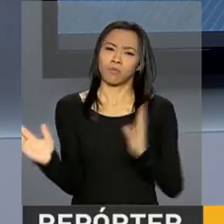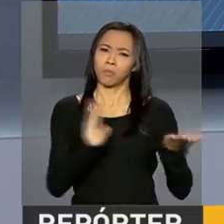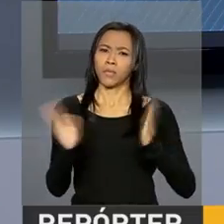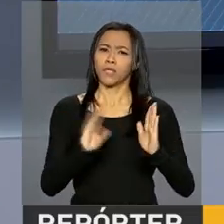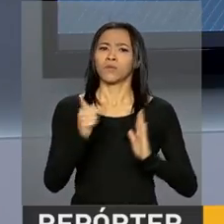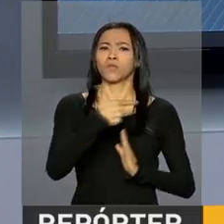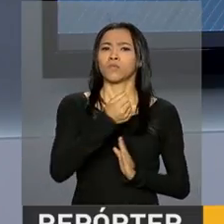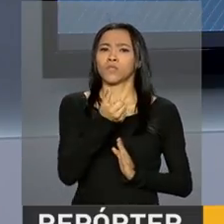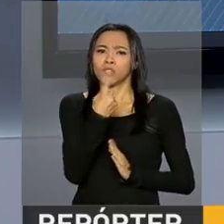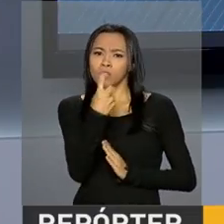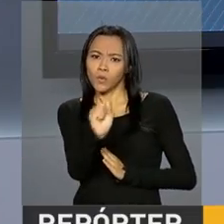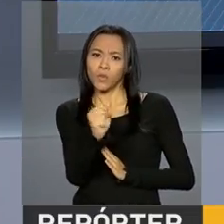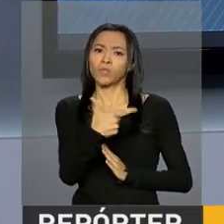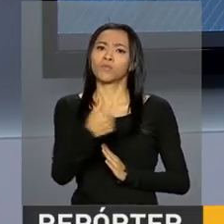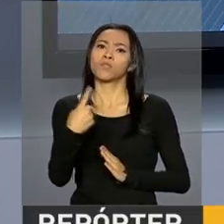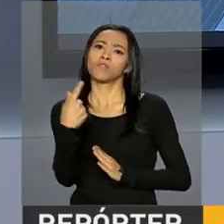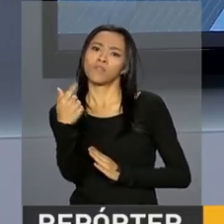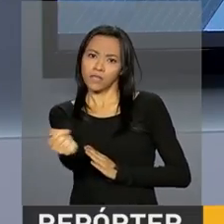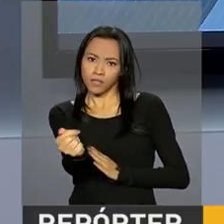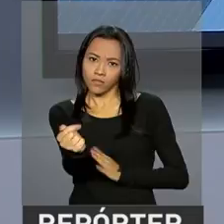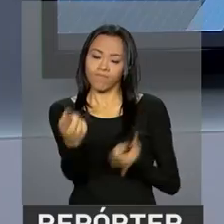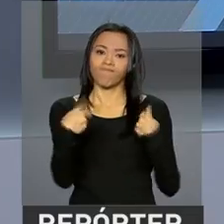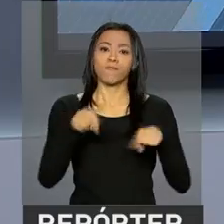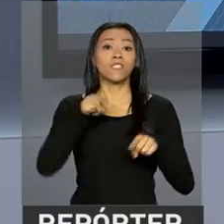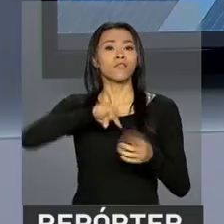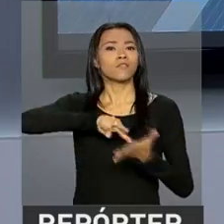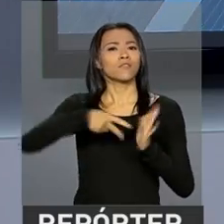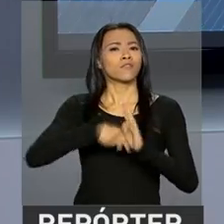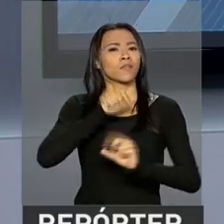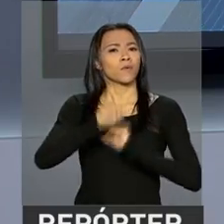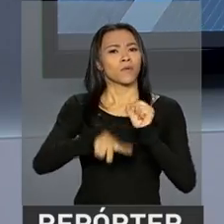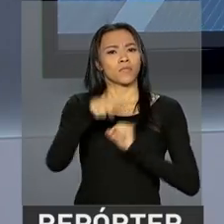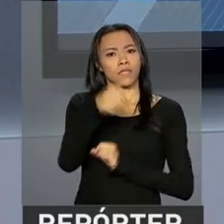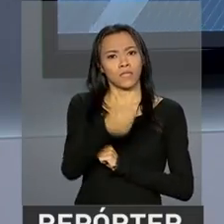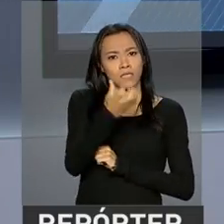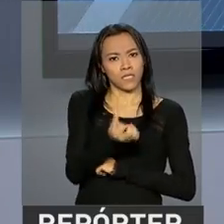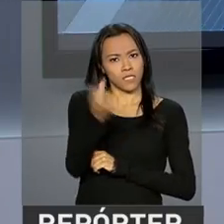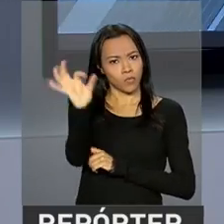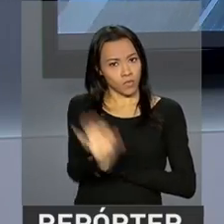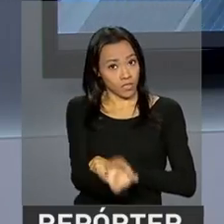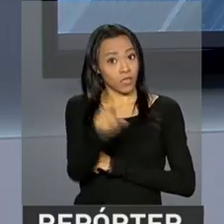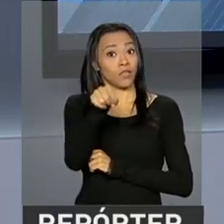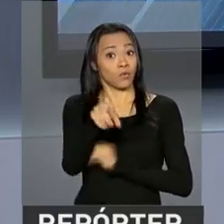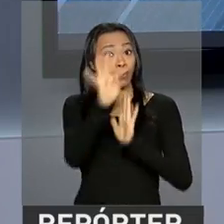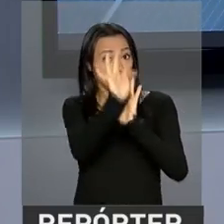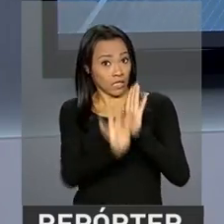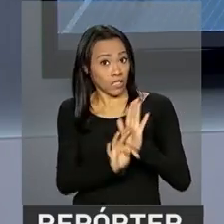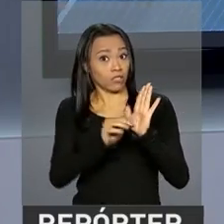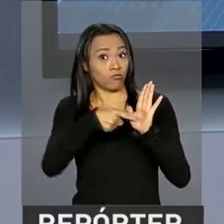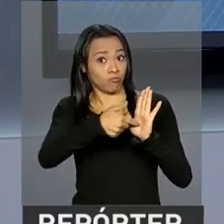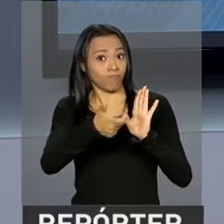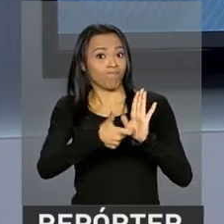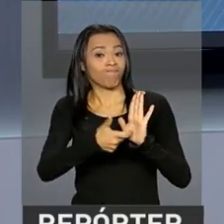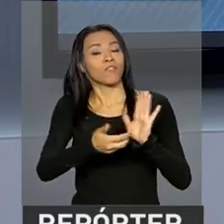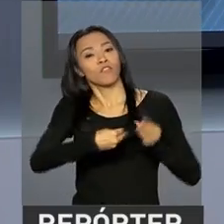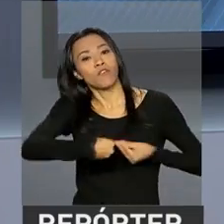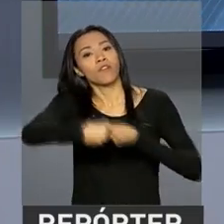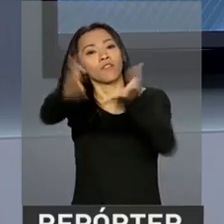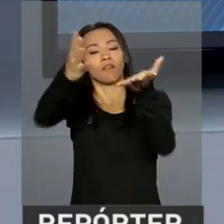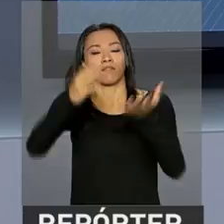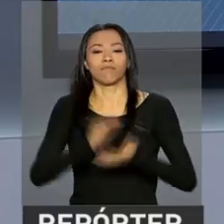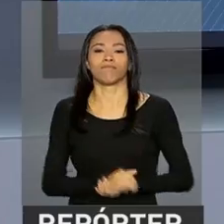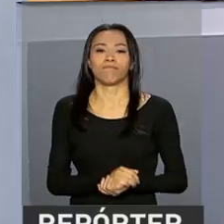entre 2018 e 2020 e 7 isso representa 76 por cento da projeção do texto original enviado pelo